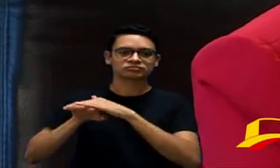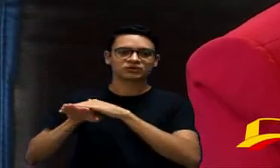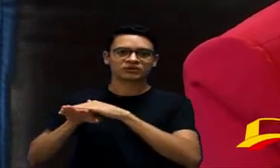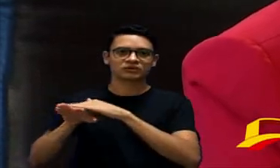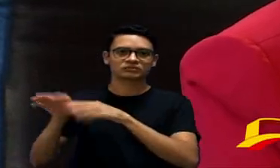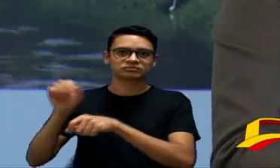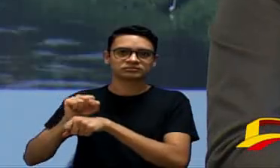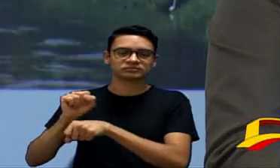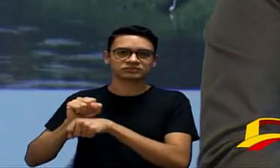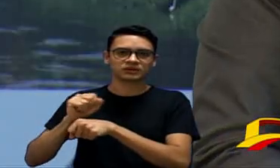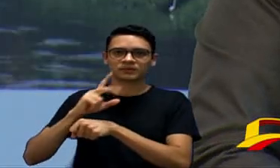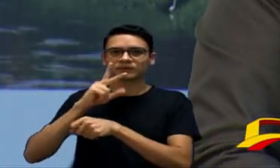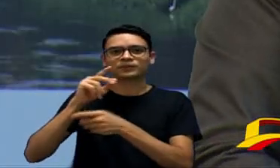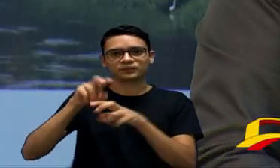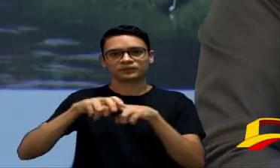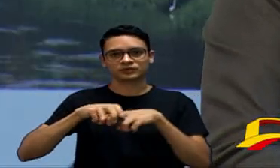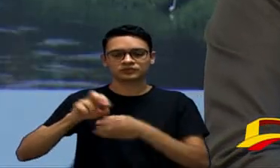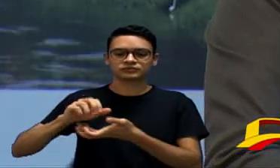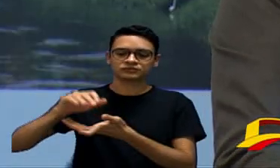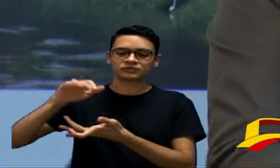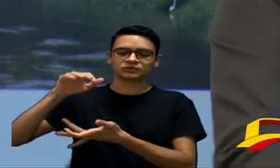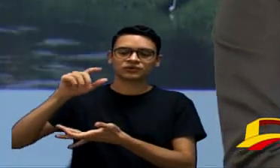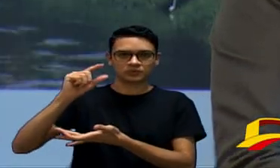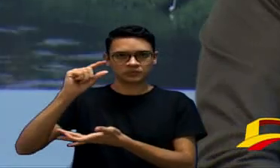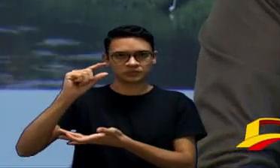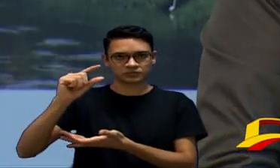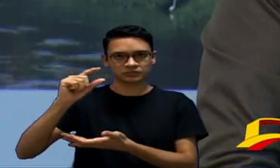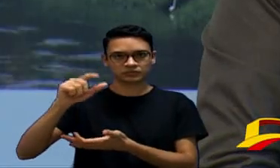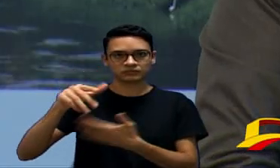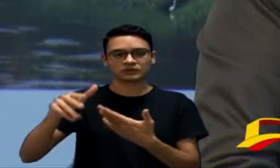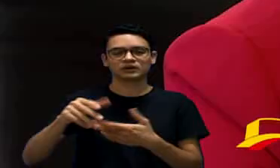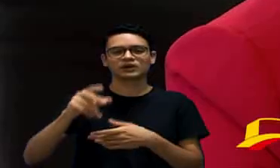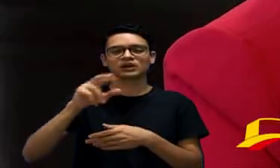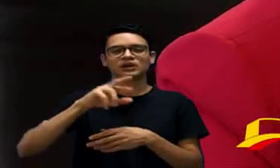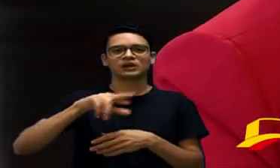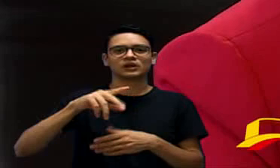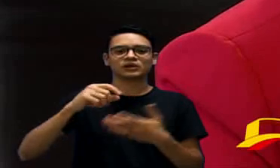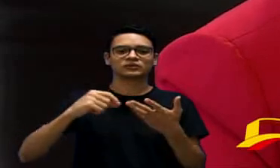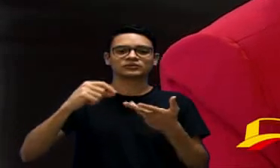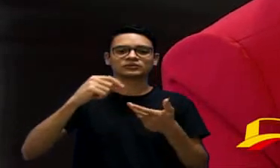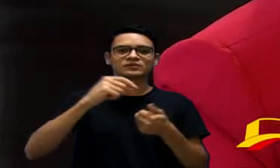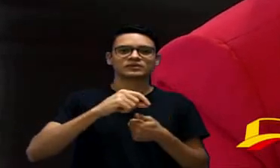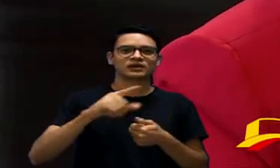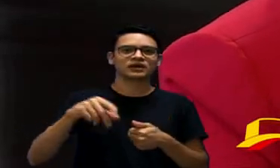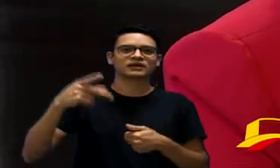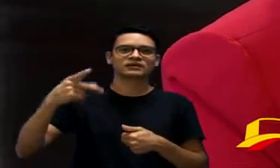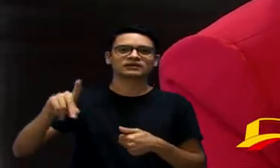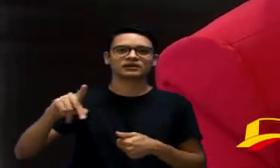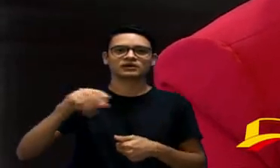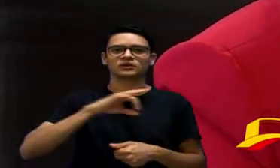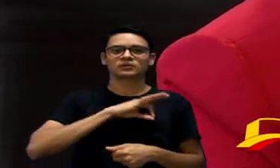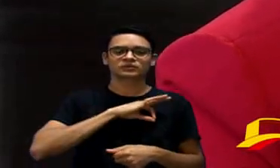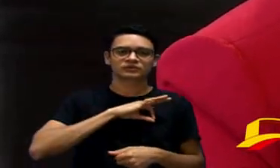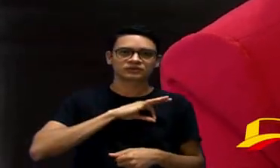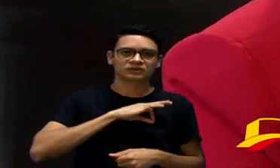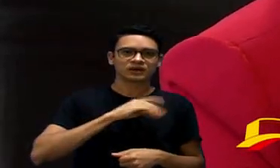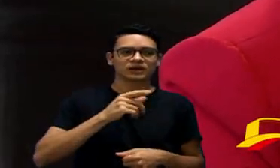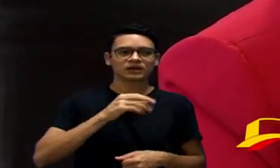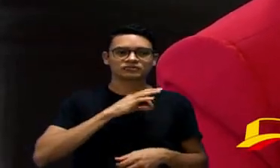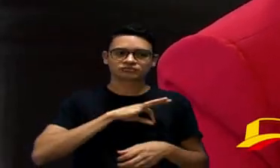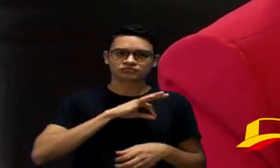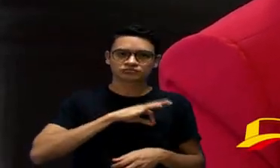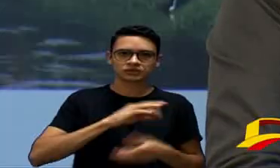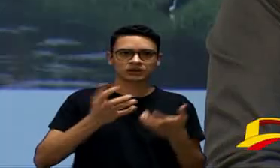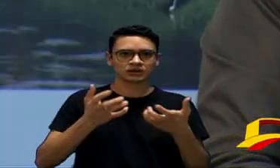isso que está aumentando mais um pouco e não desvalorizando nenhum outro tipo. Ah, é uma opção do policial, uma opção porque precisa ganhar melhor, né?